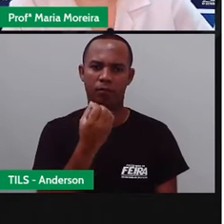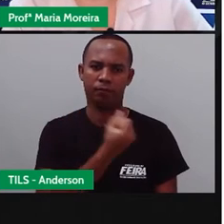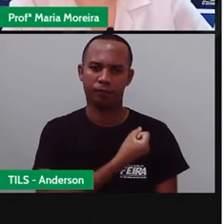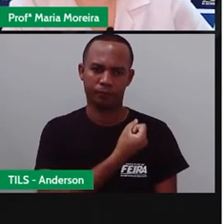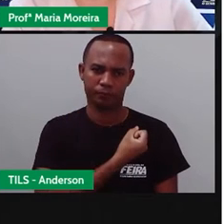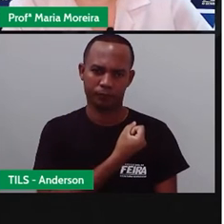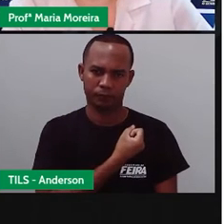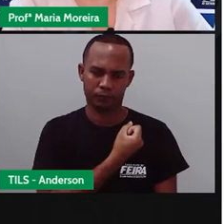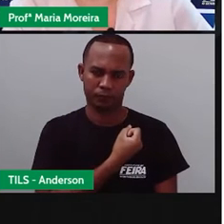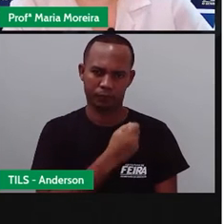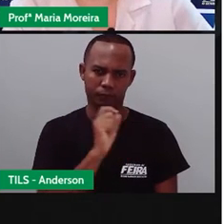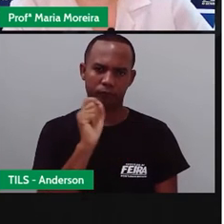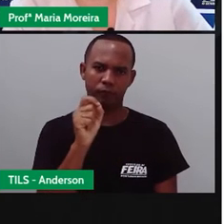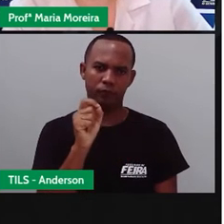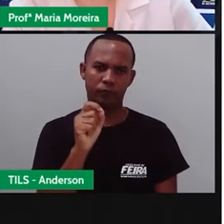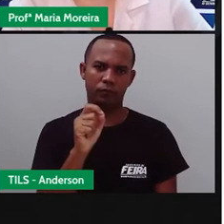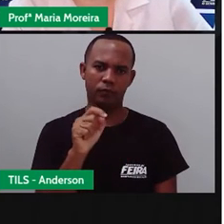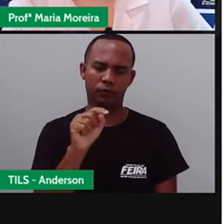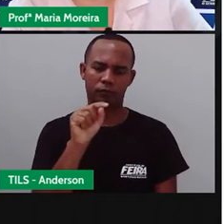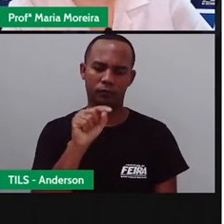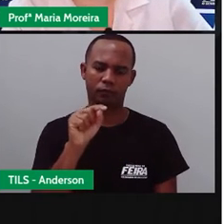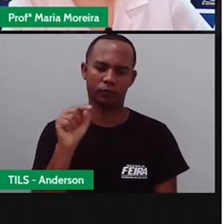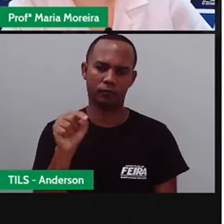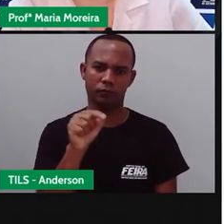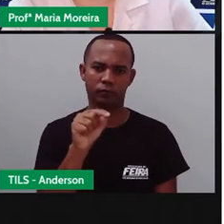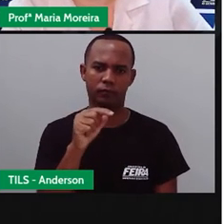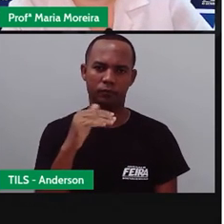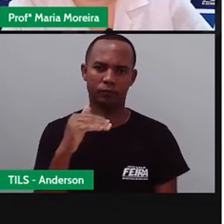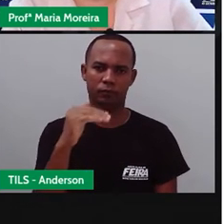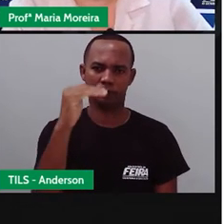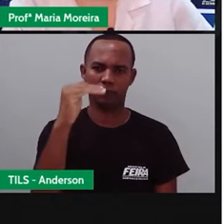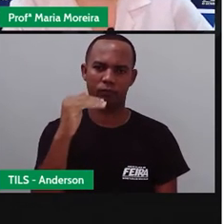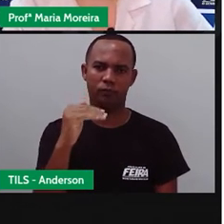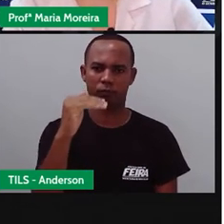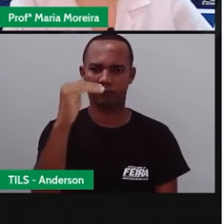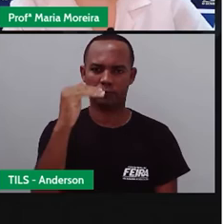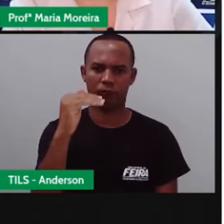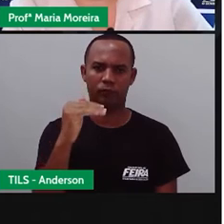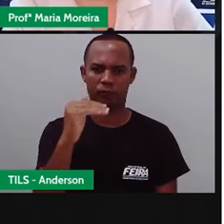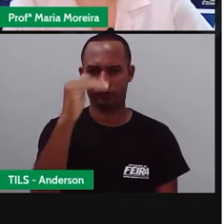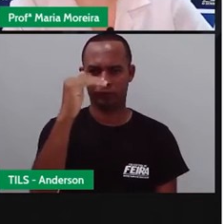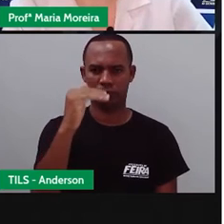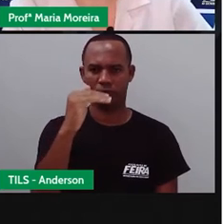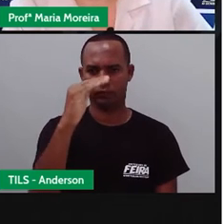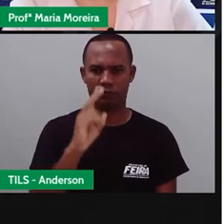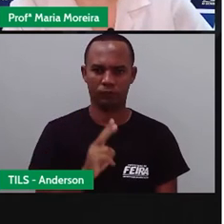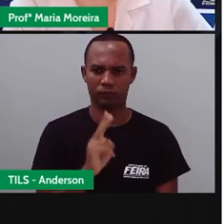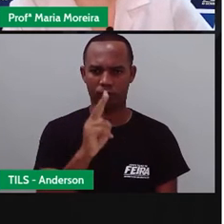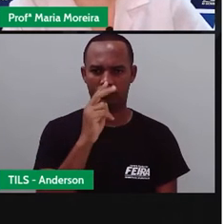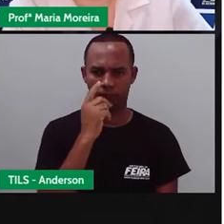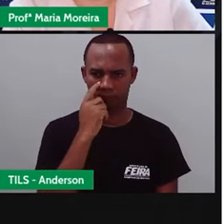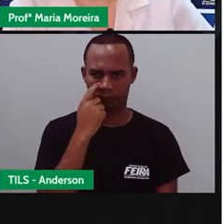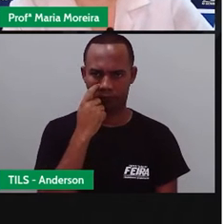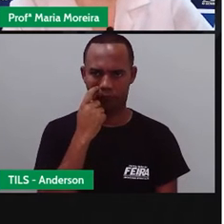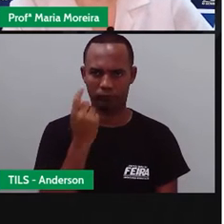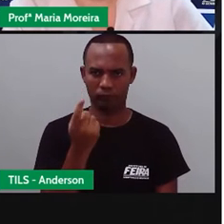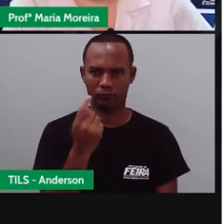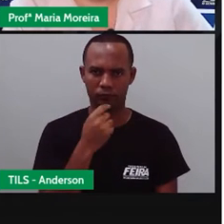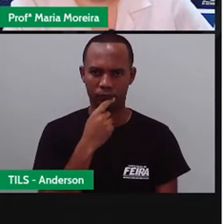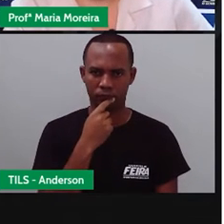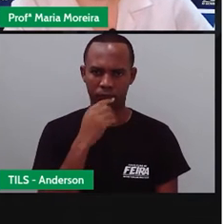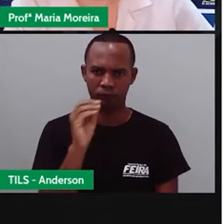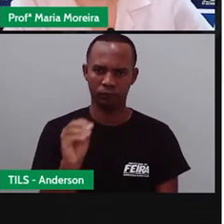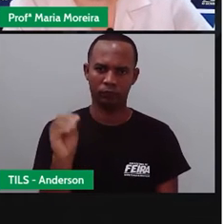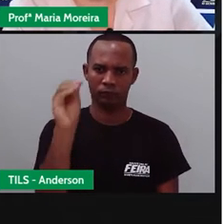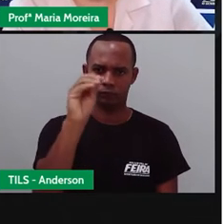números né são digitados empurrando se as bolinhas para cima ou seja você vai ó